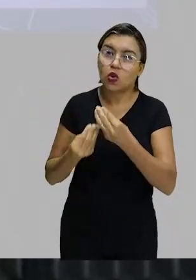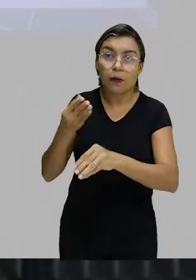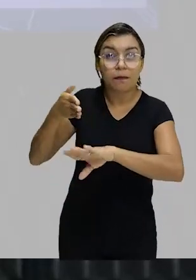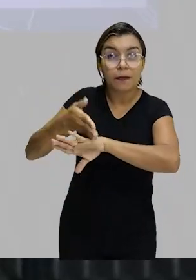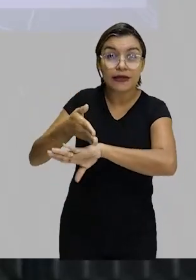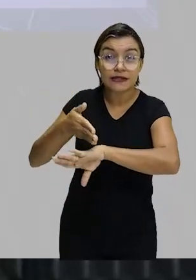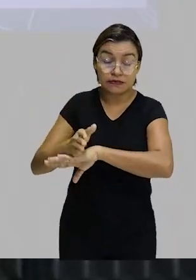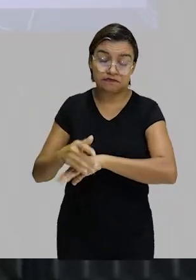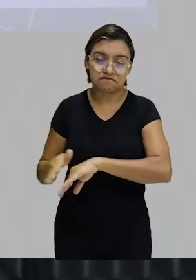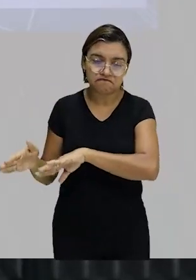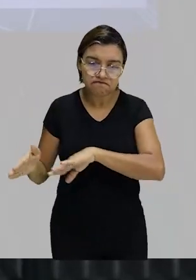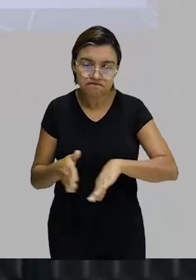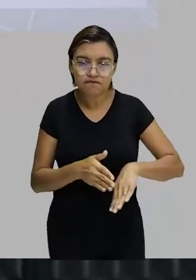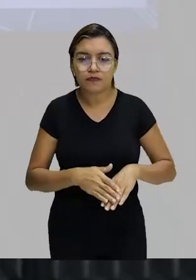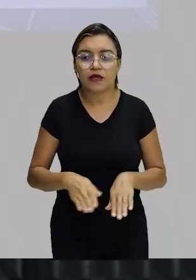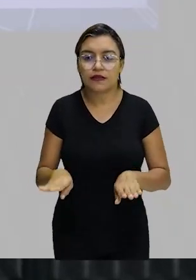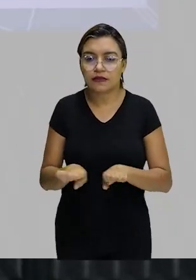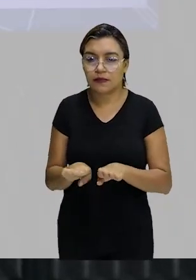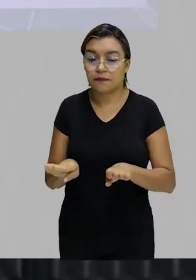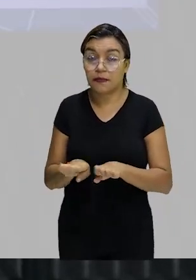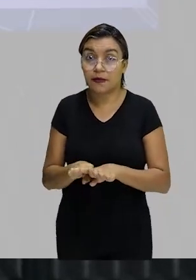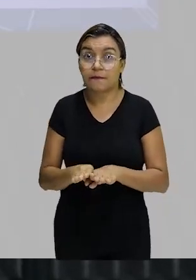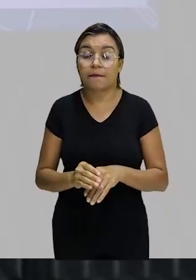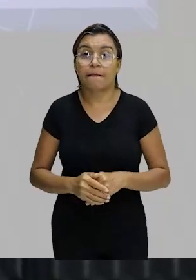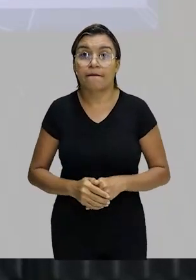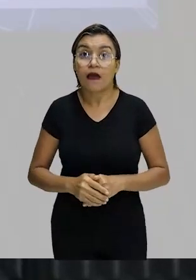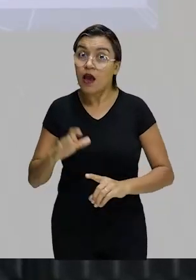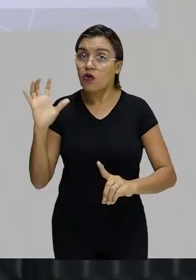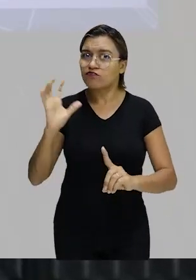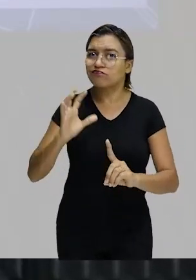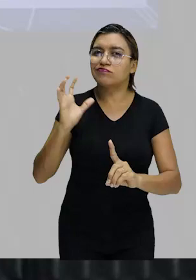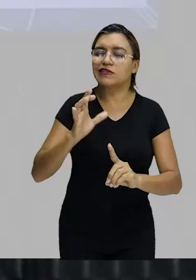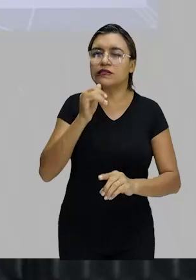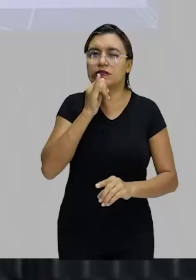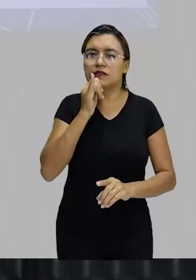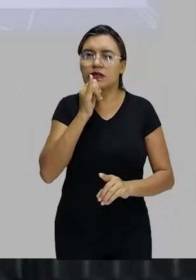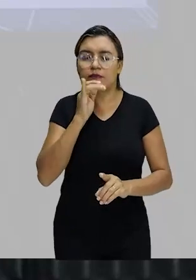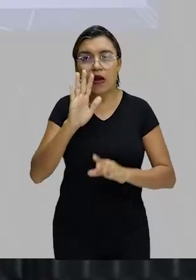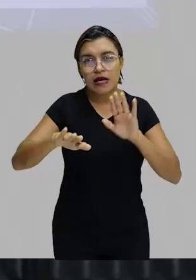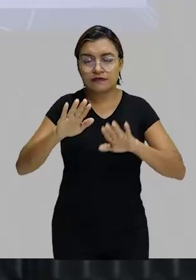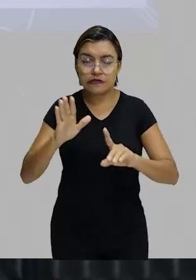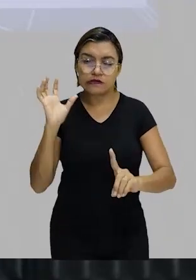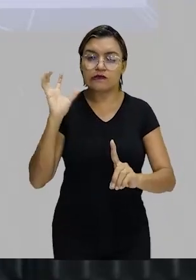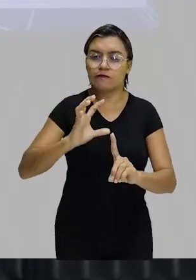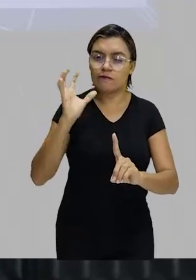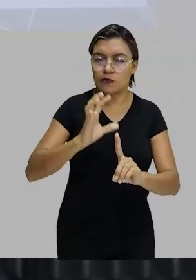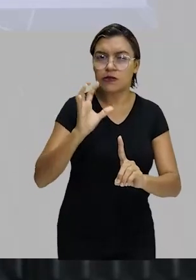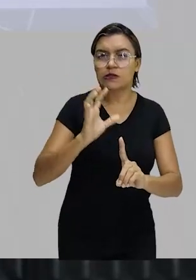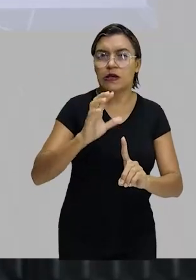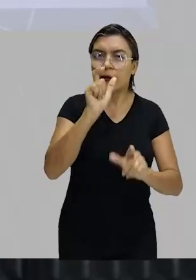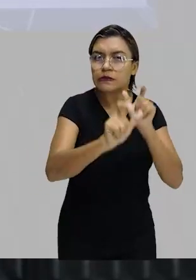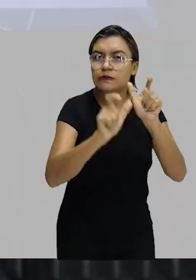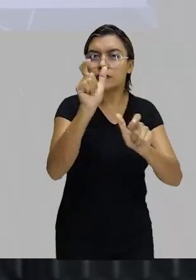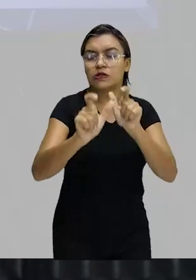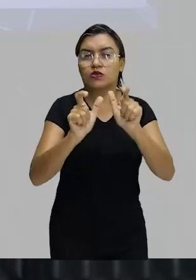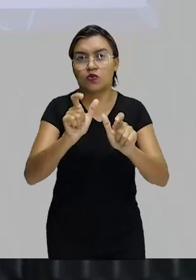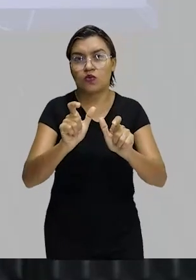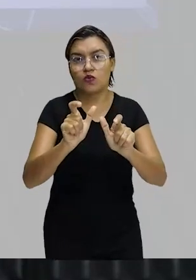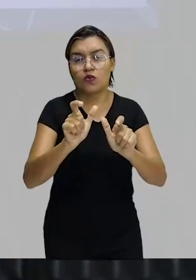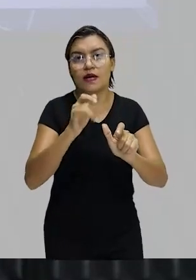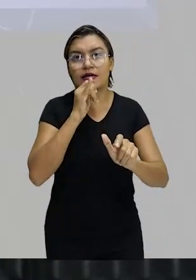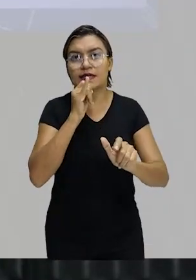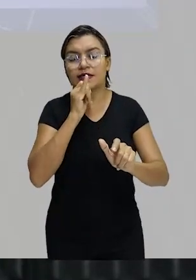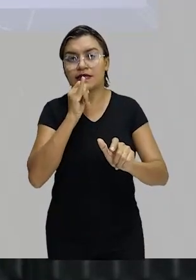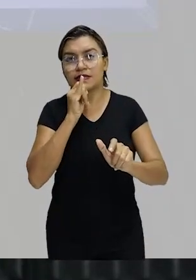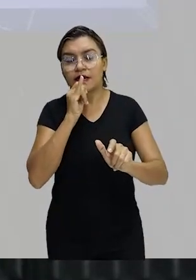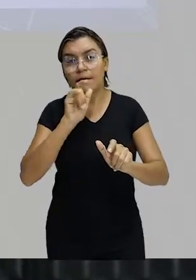aspectos da cultura popular influenciam as pessoas. Essa influência nem sempre é positiva, então a pessoa acaba se anulando para